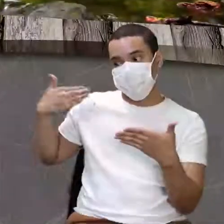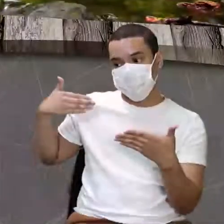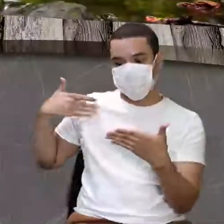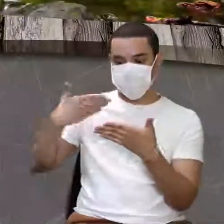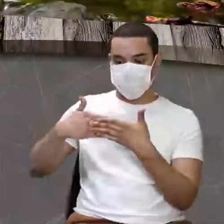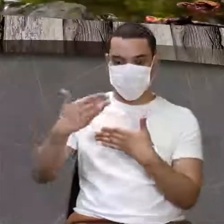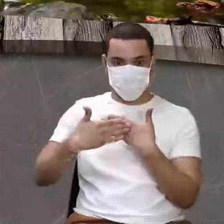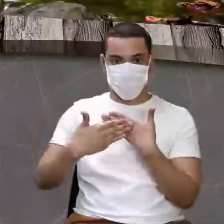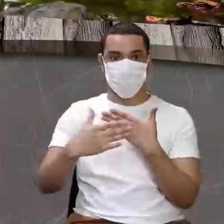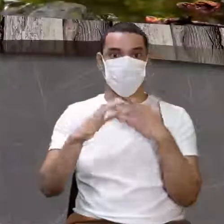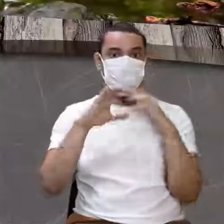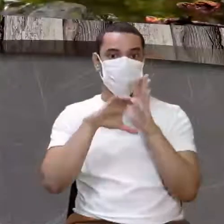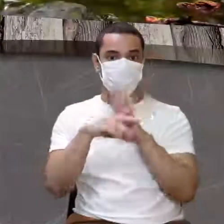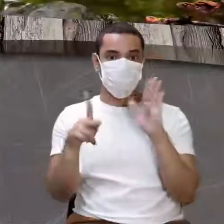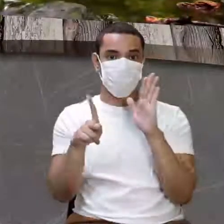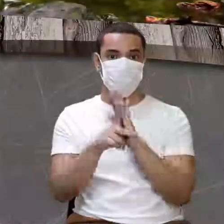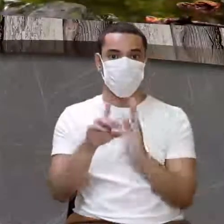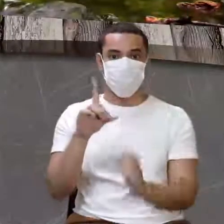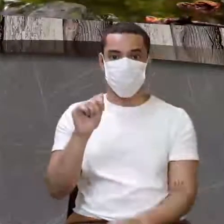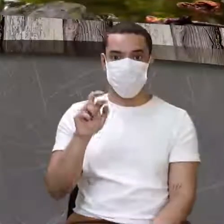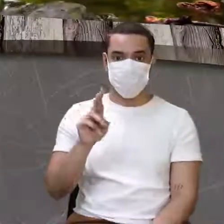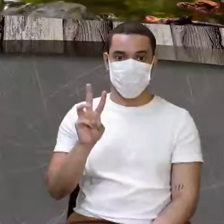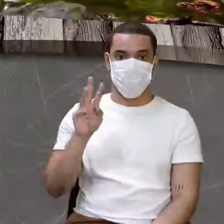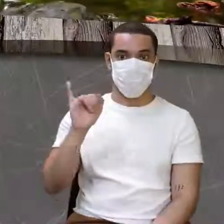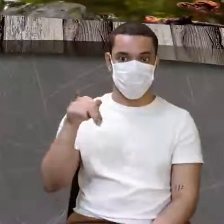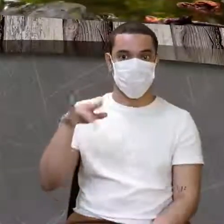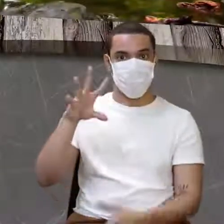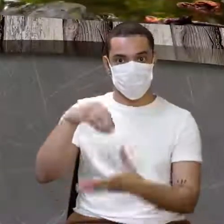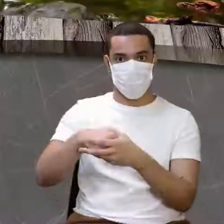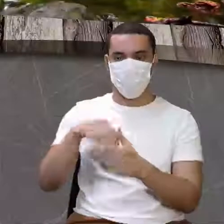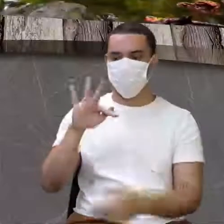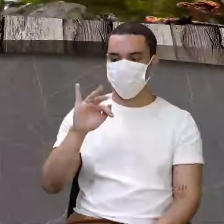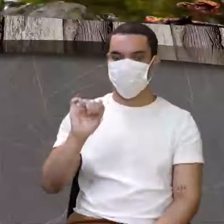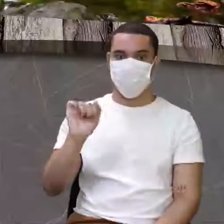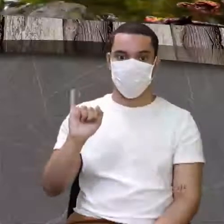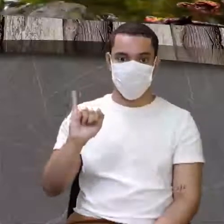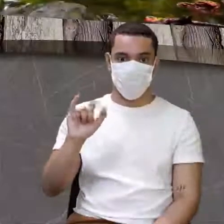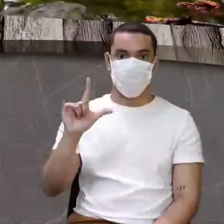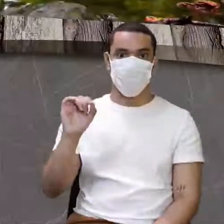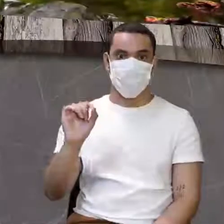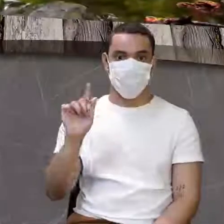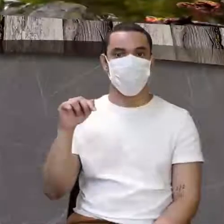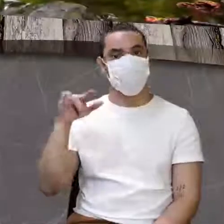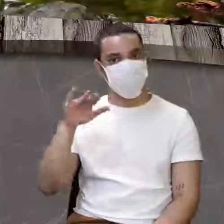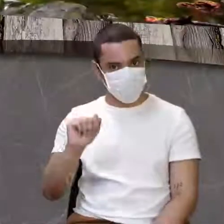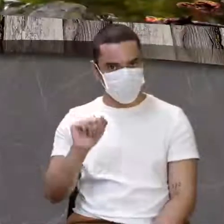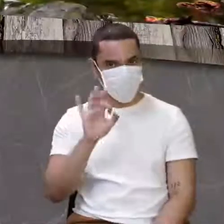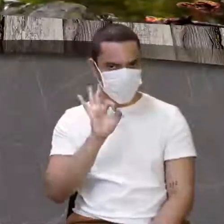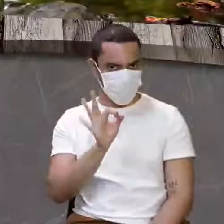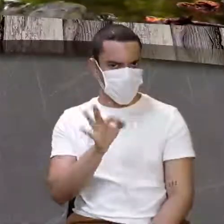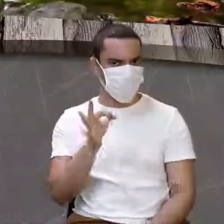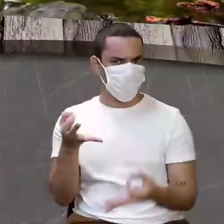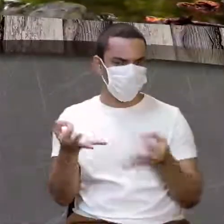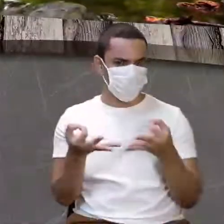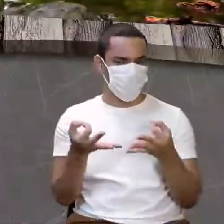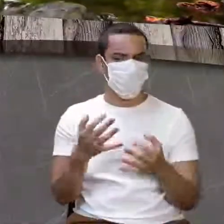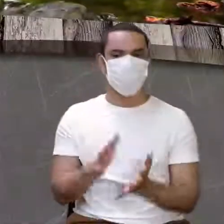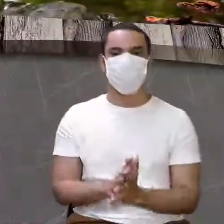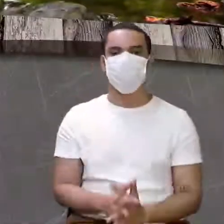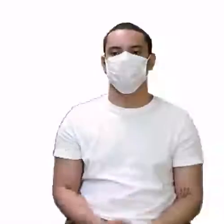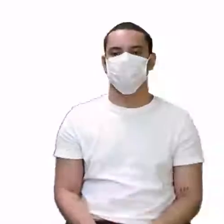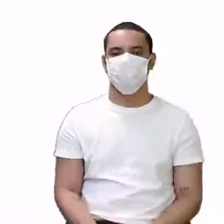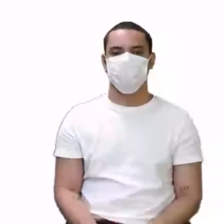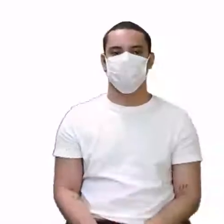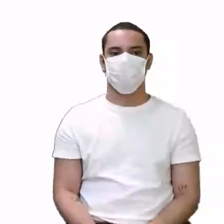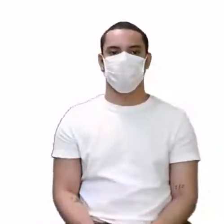de todo o conceito trazido por Charles Darwin, é a filogenia, ou filogenética. Perfeito? Vamos seguindo? Olha lá no